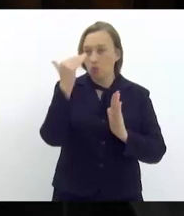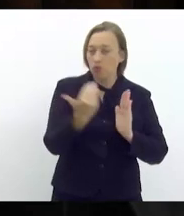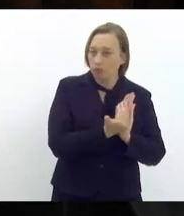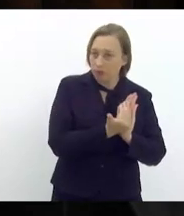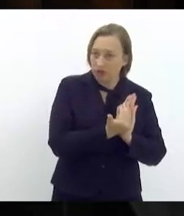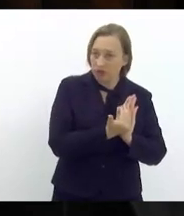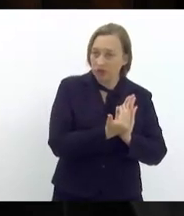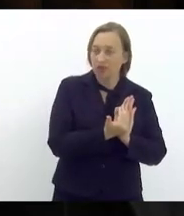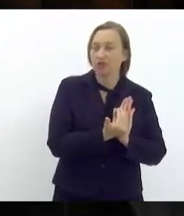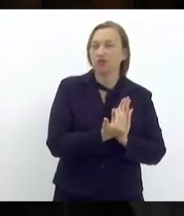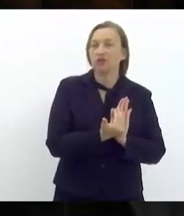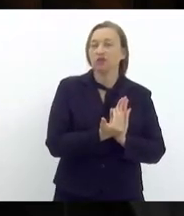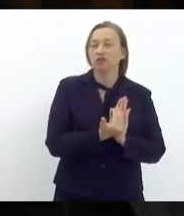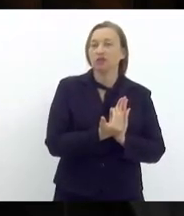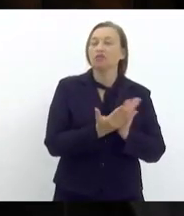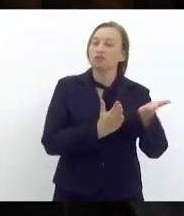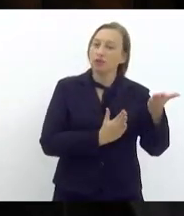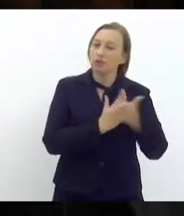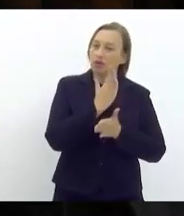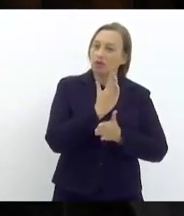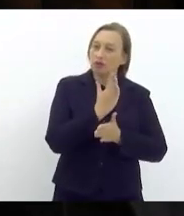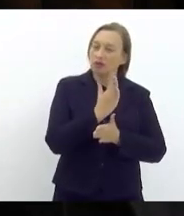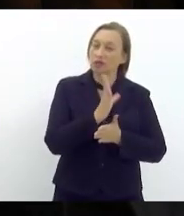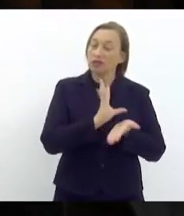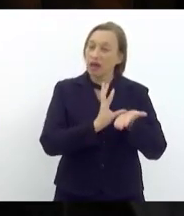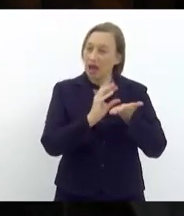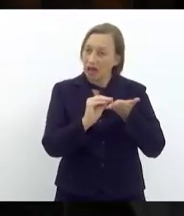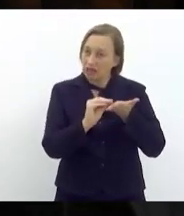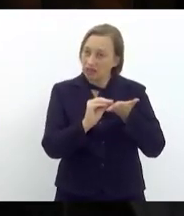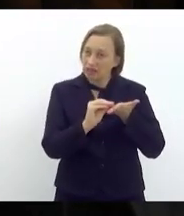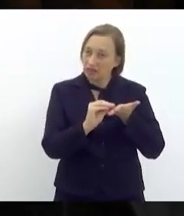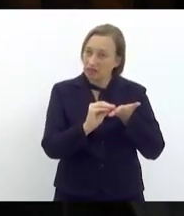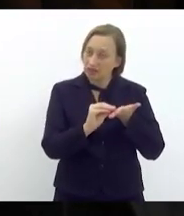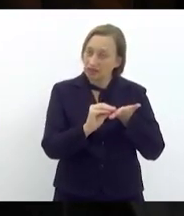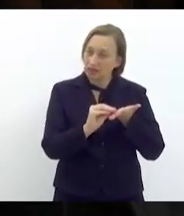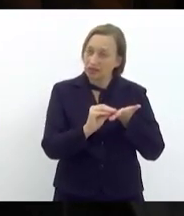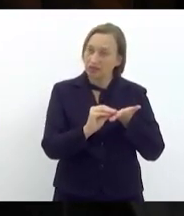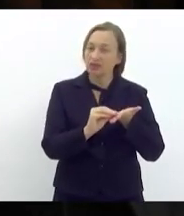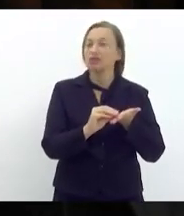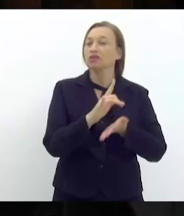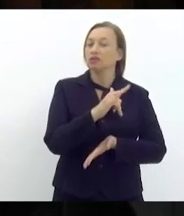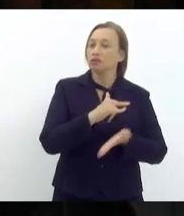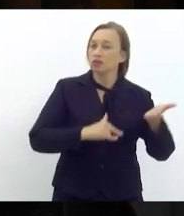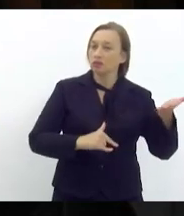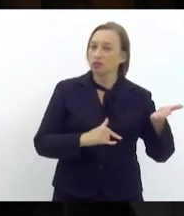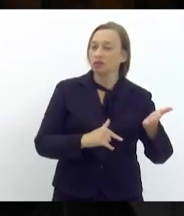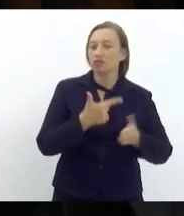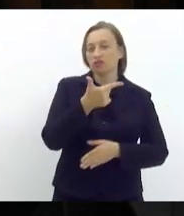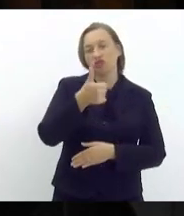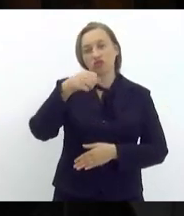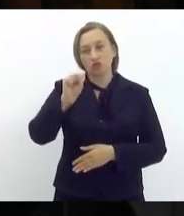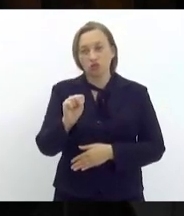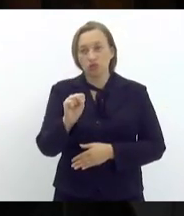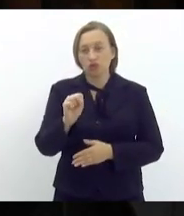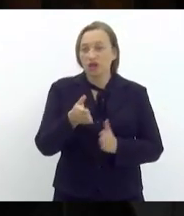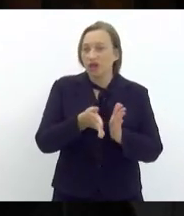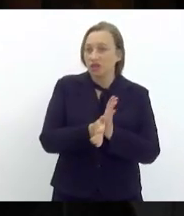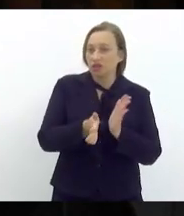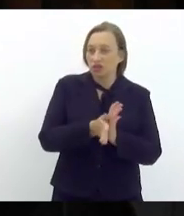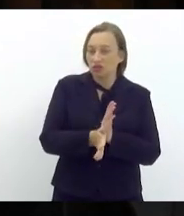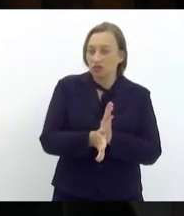o que foi aprovado na errata a integralidade do artigo 28 a despesa